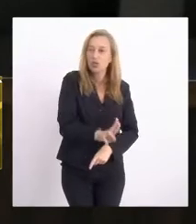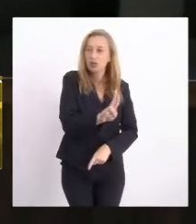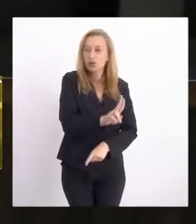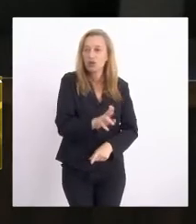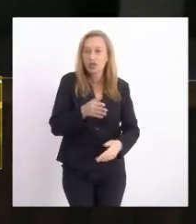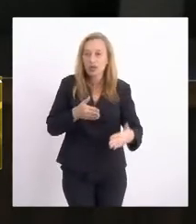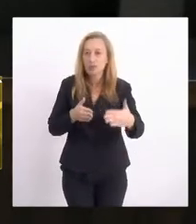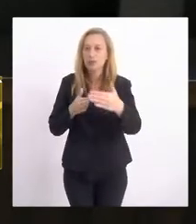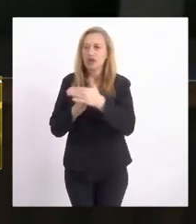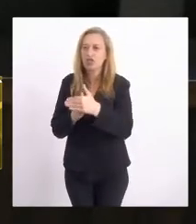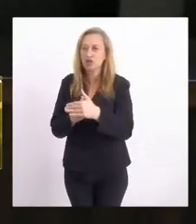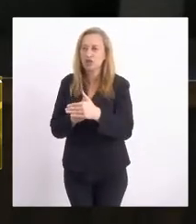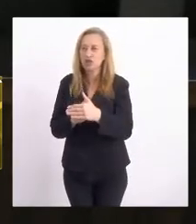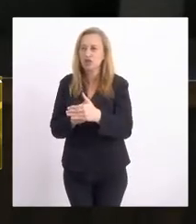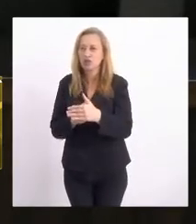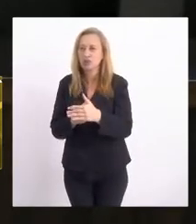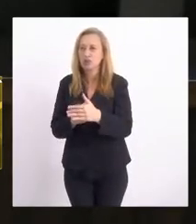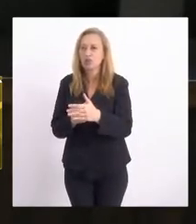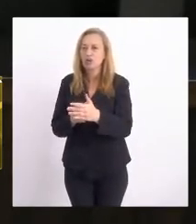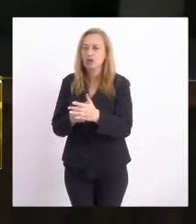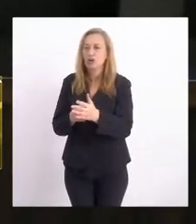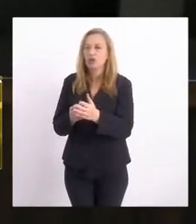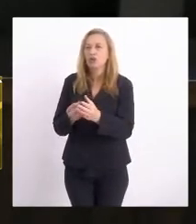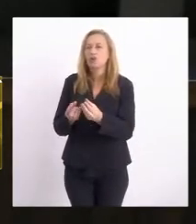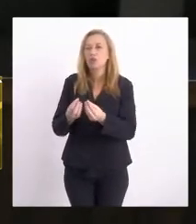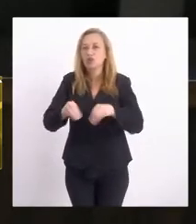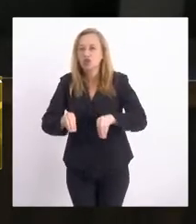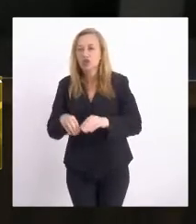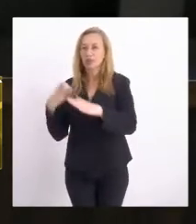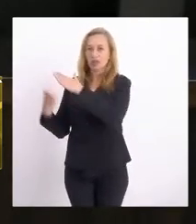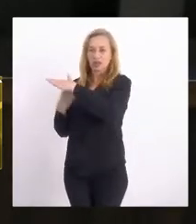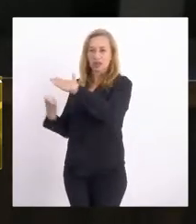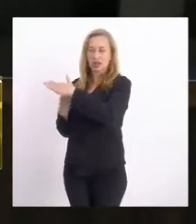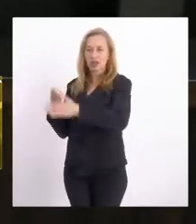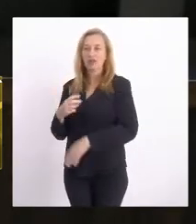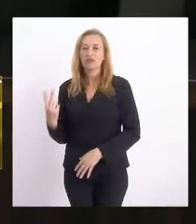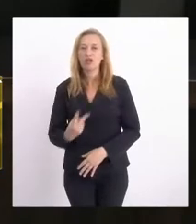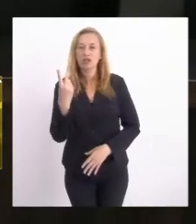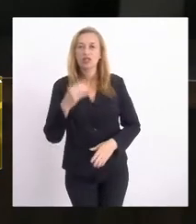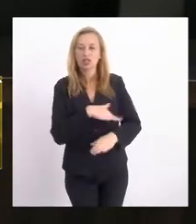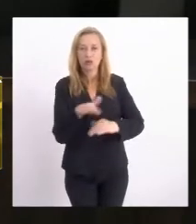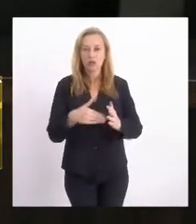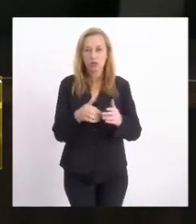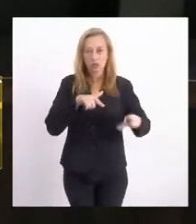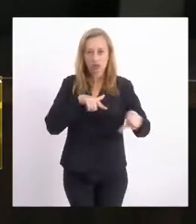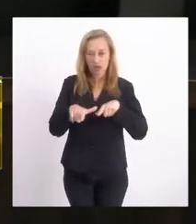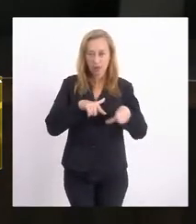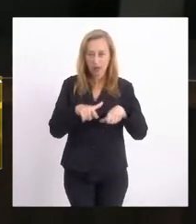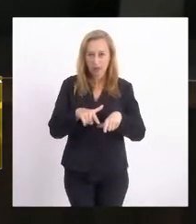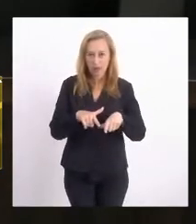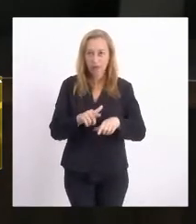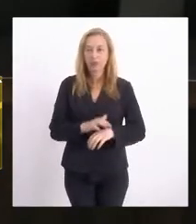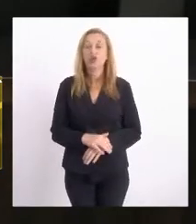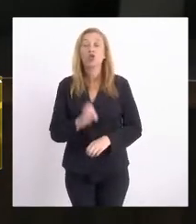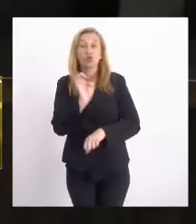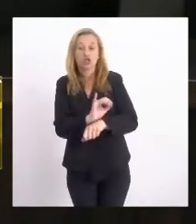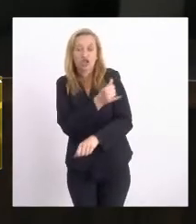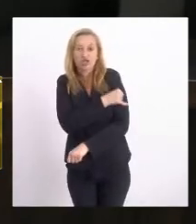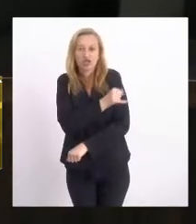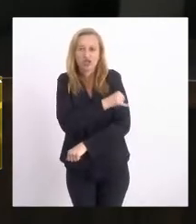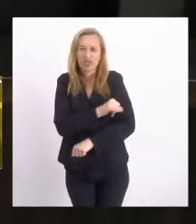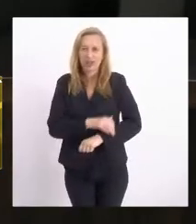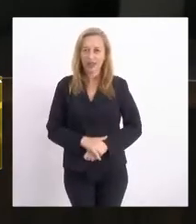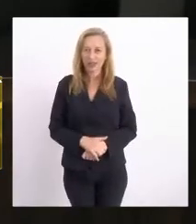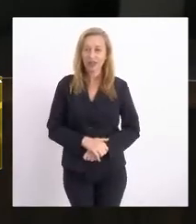falência em massa das empresas preservando assim milhares de empregos o estado do Rio de Janeiro